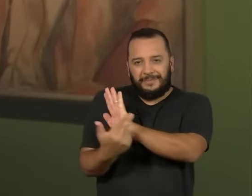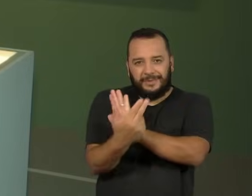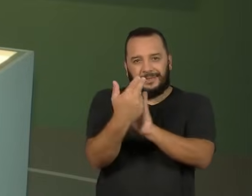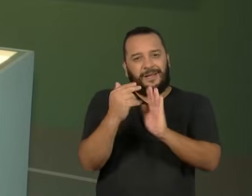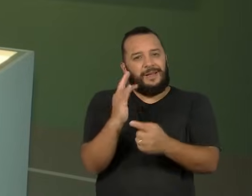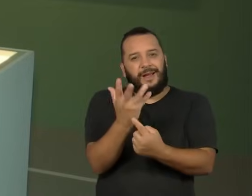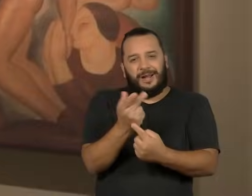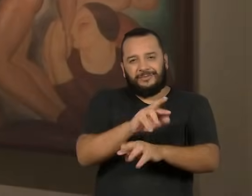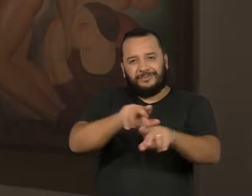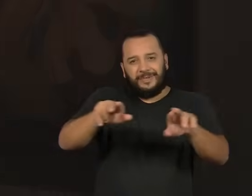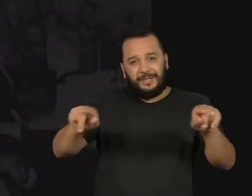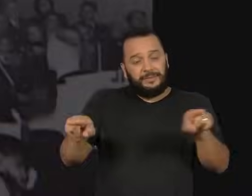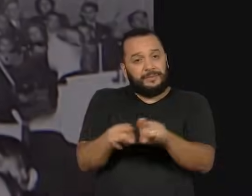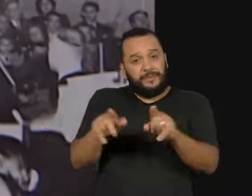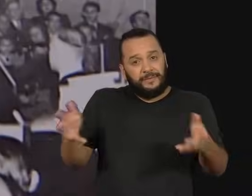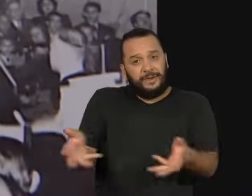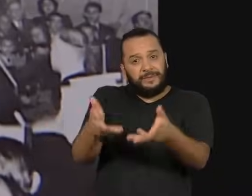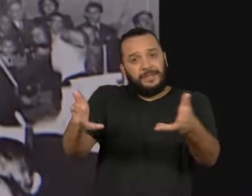suas raízes.